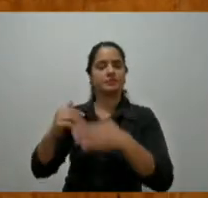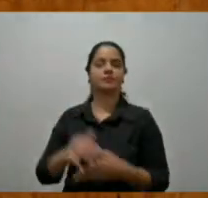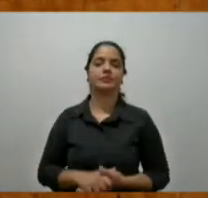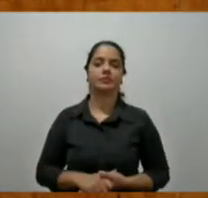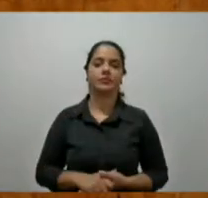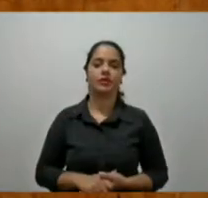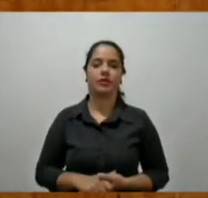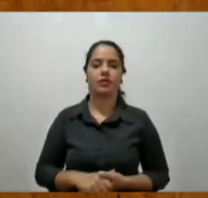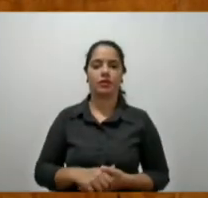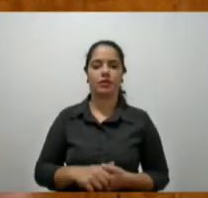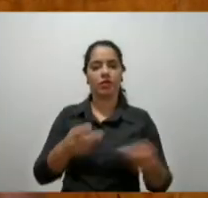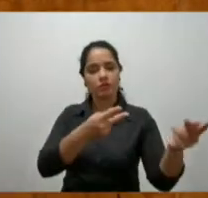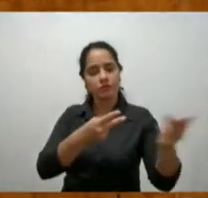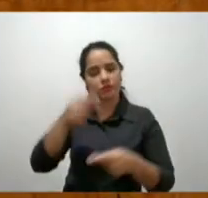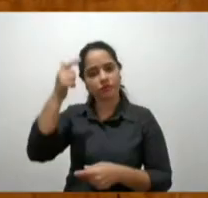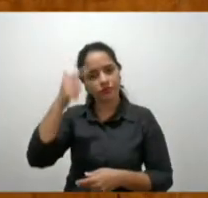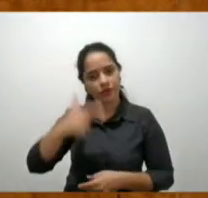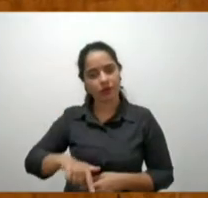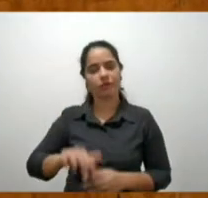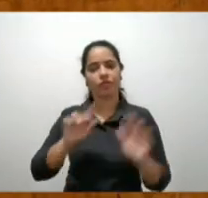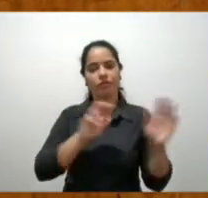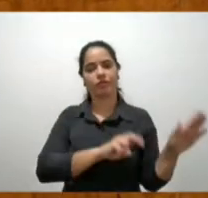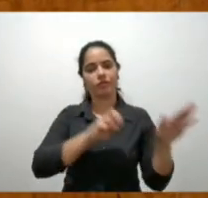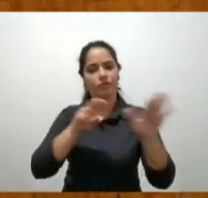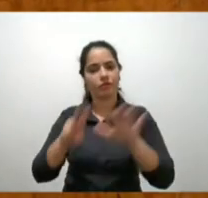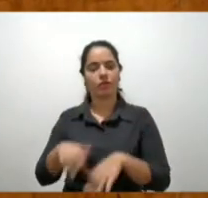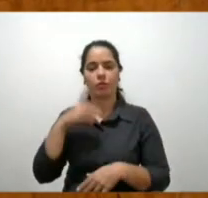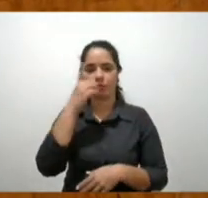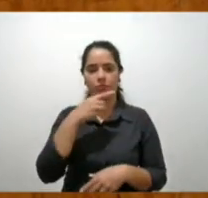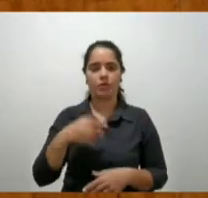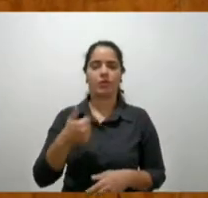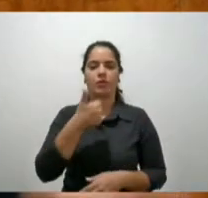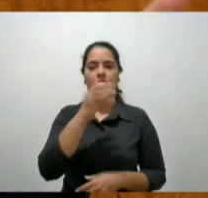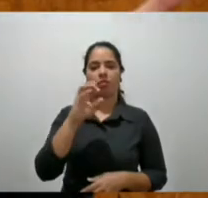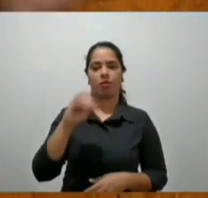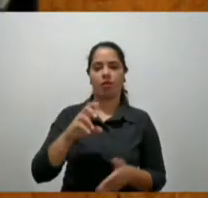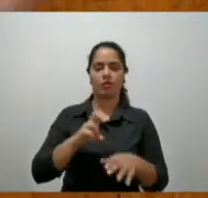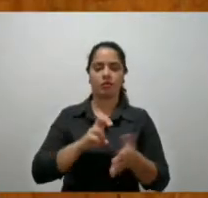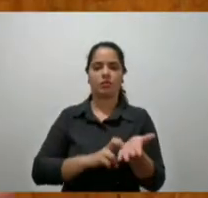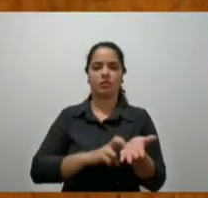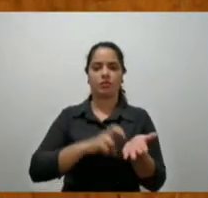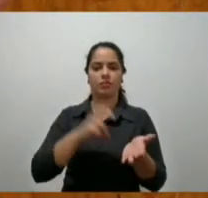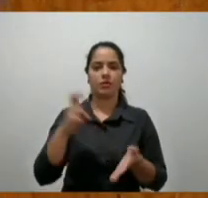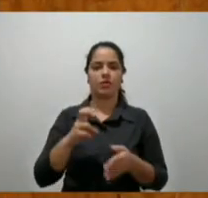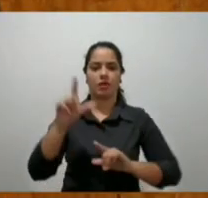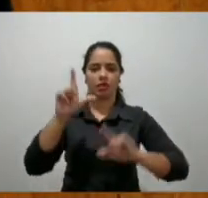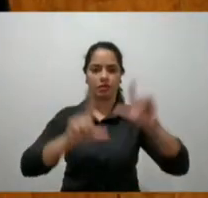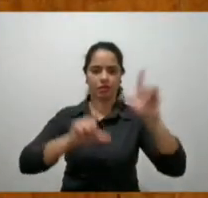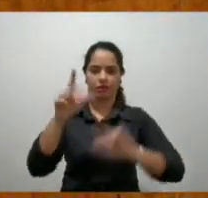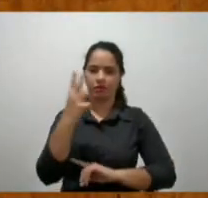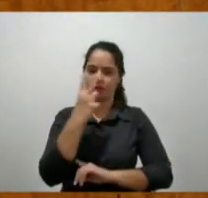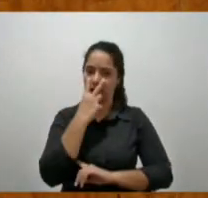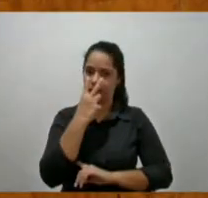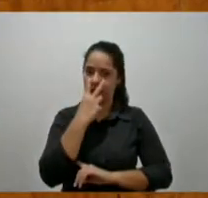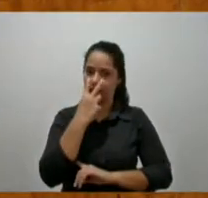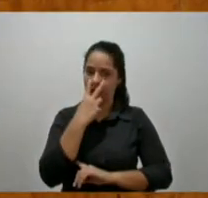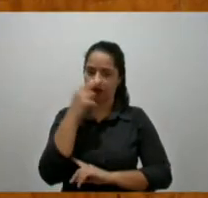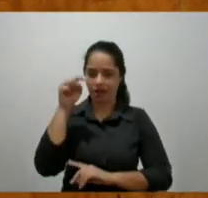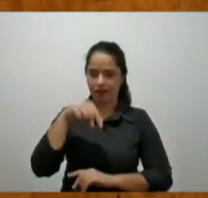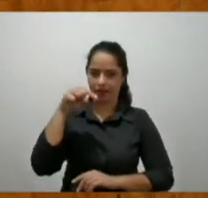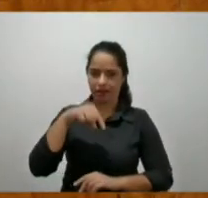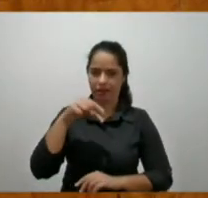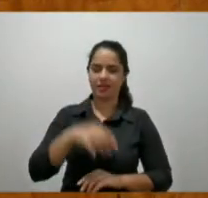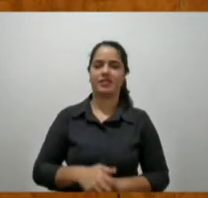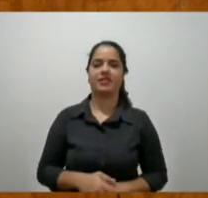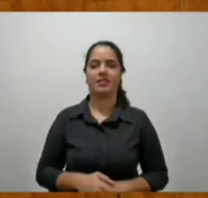aqui no final de semana, amanhã, domingo, 10 horas da manhã, aqui na TV Vitória Record TV. Digo aqui porque nós estamos aqui nos estúdios da TV